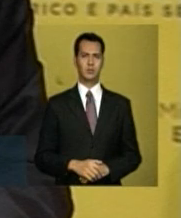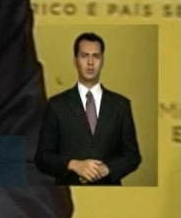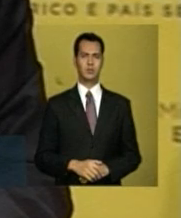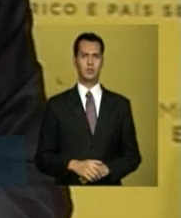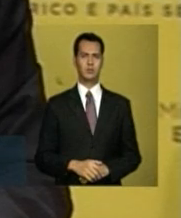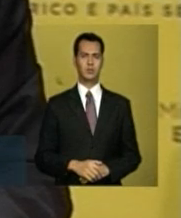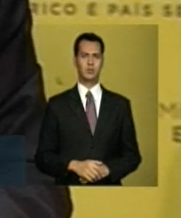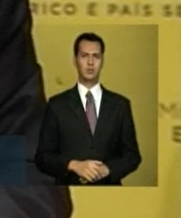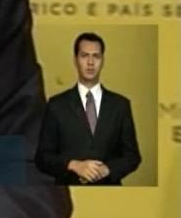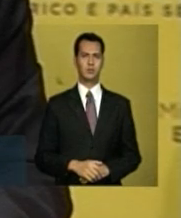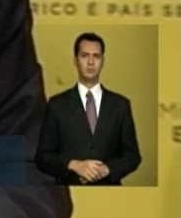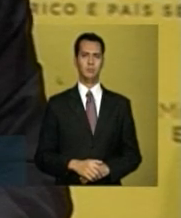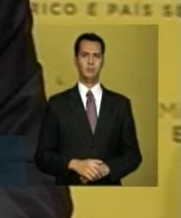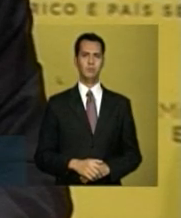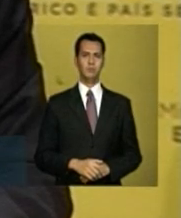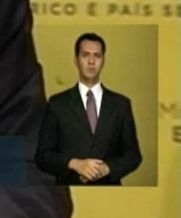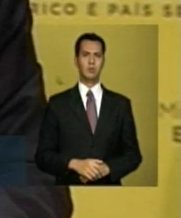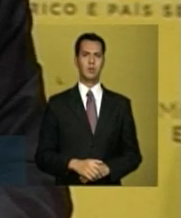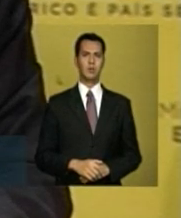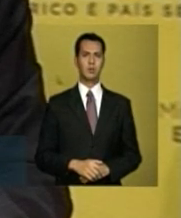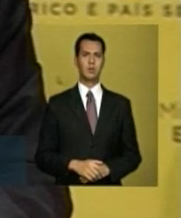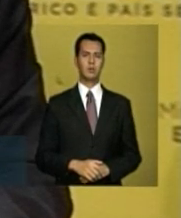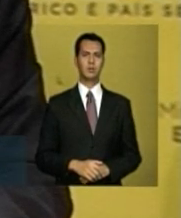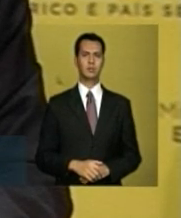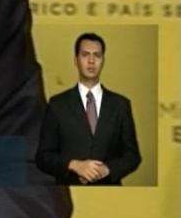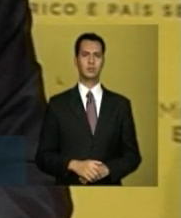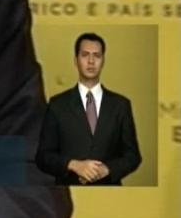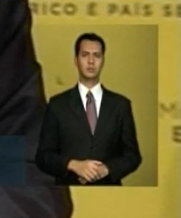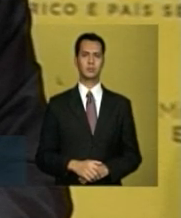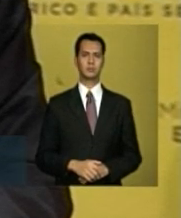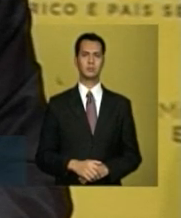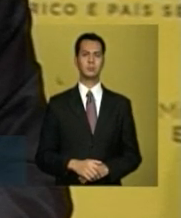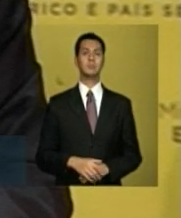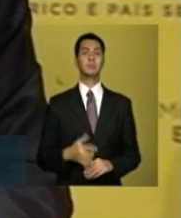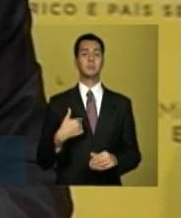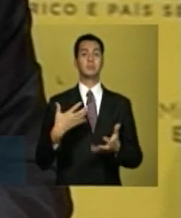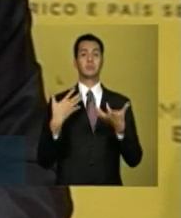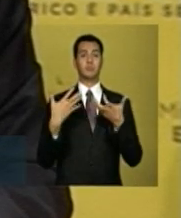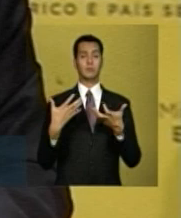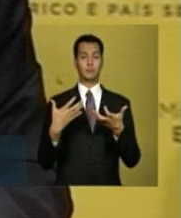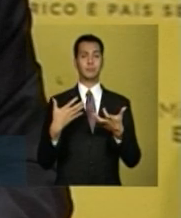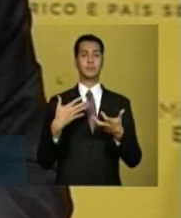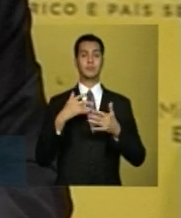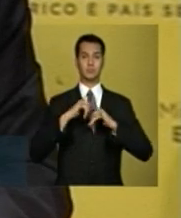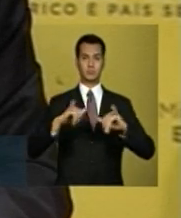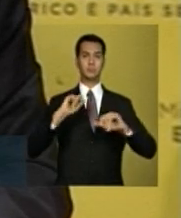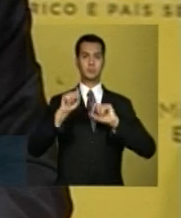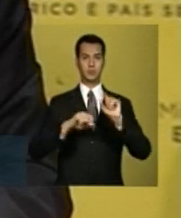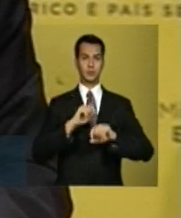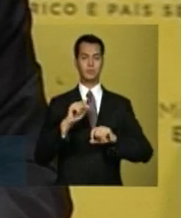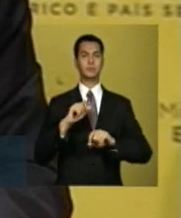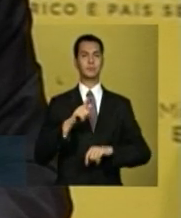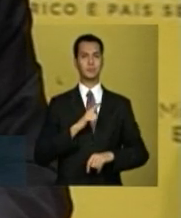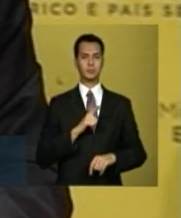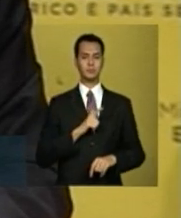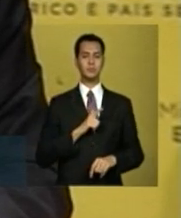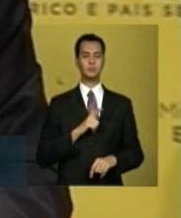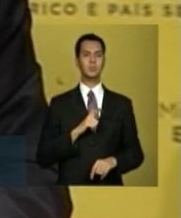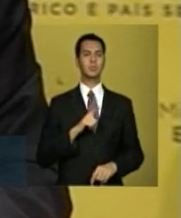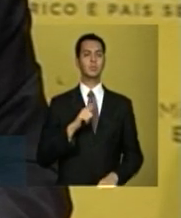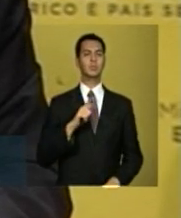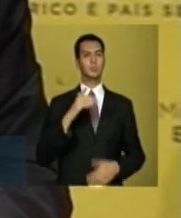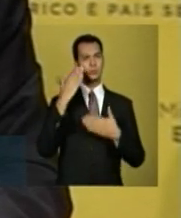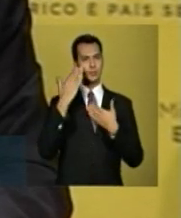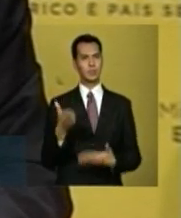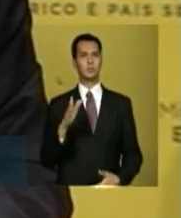orientação quero dizer que todas as mudanças que nós fizemos Quero Agradecer aqui publicamente a Associação Brasileira dos avaliadores